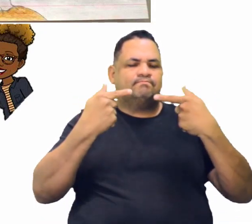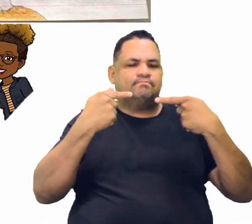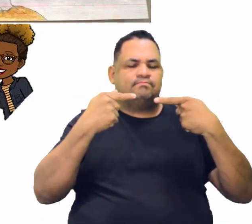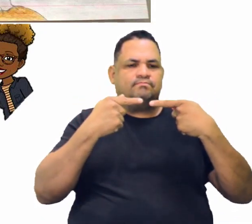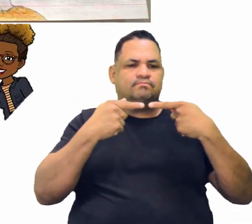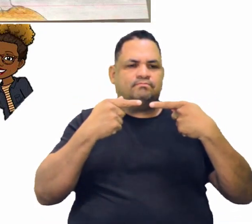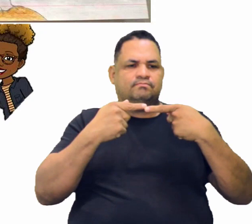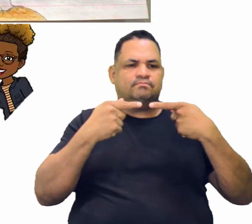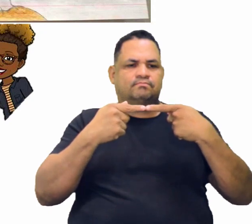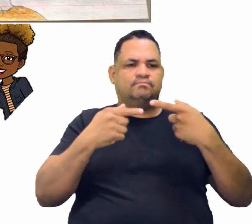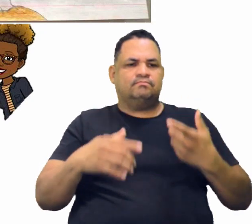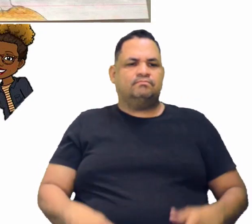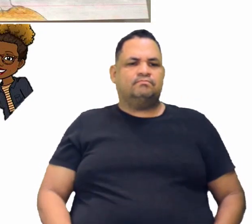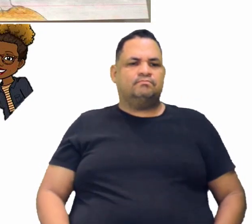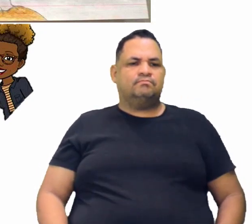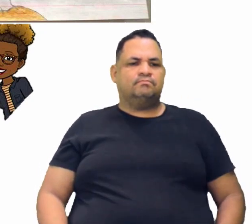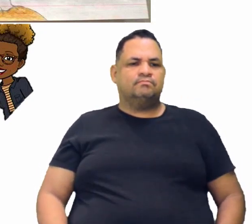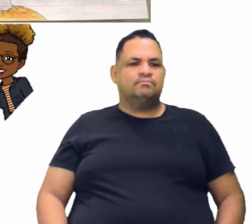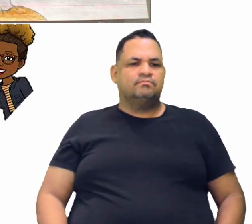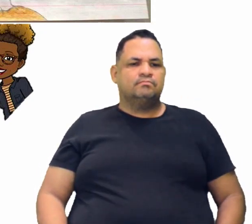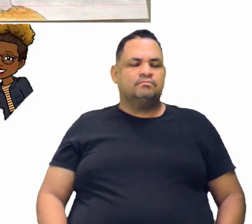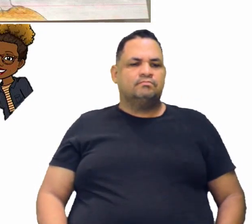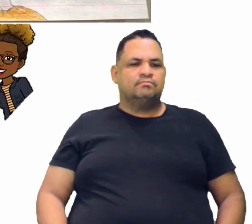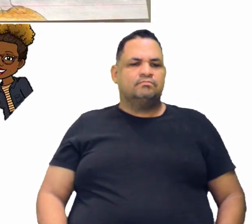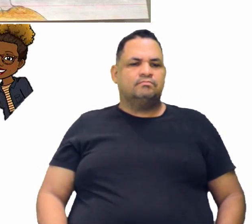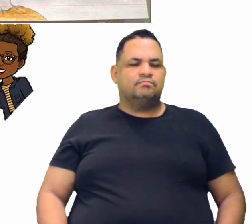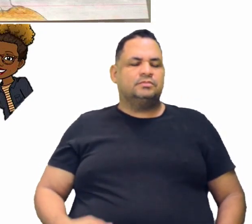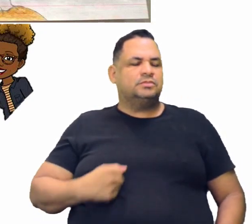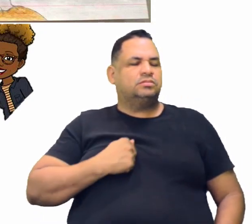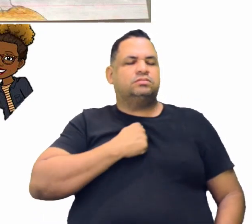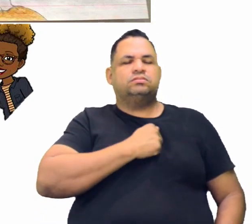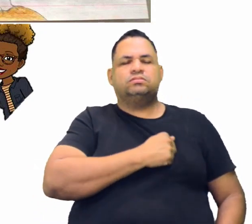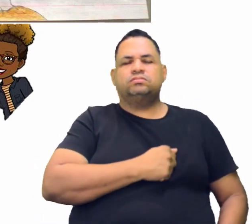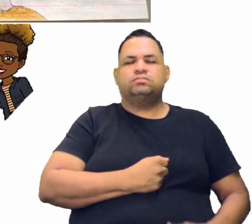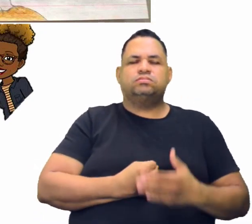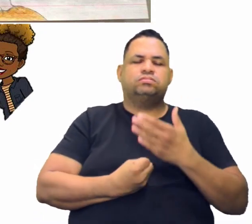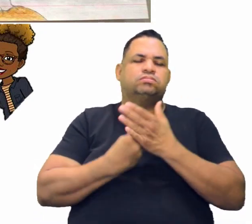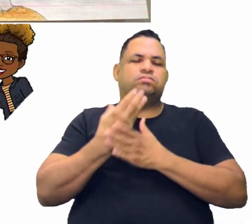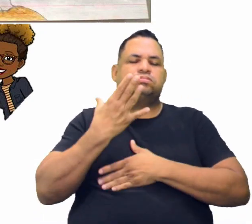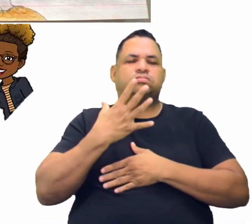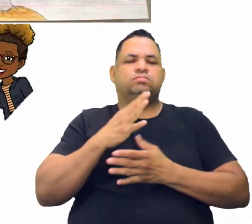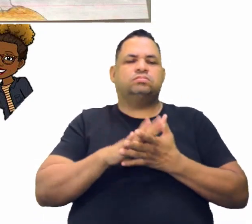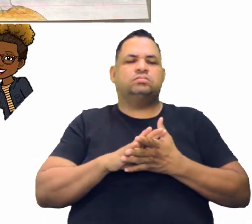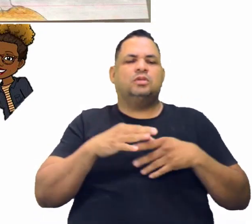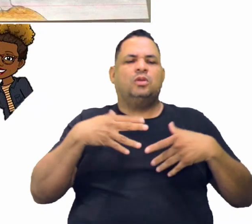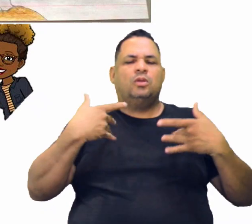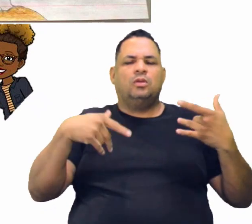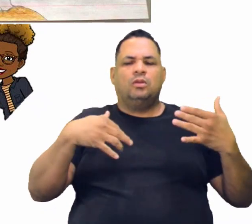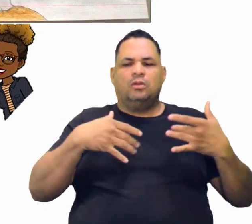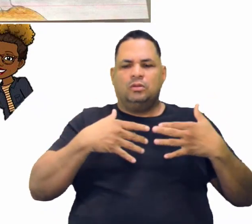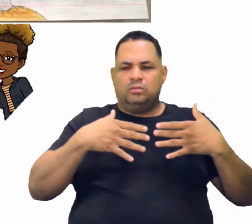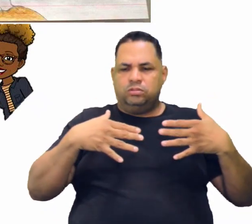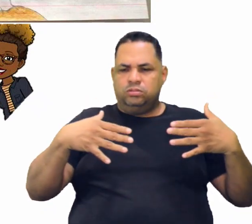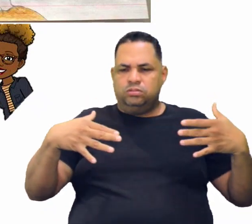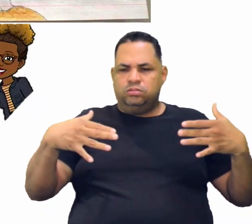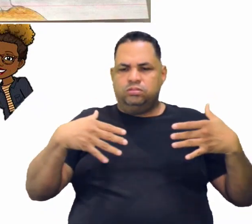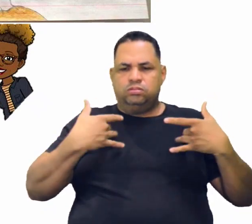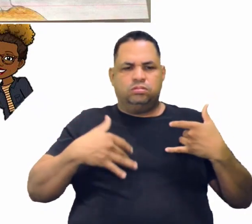maravilhosa, tá bom? Bate uma saudade, vibra um acorde, olha